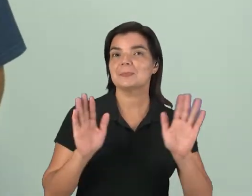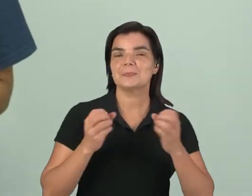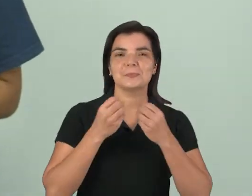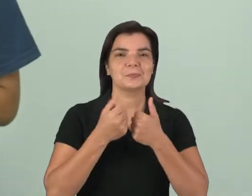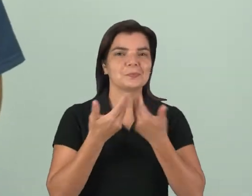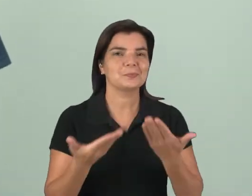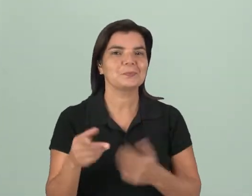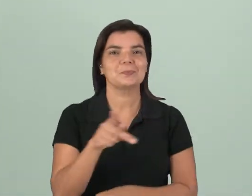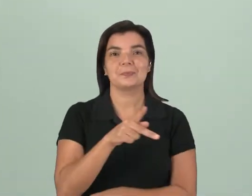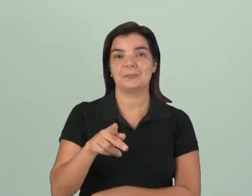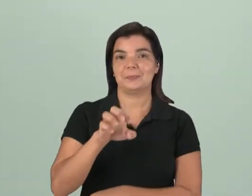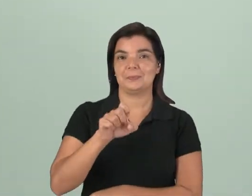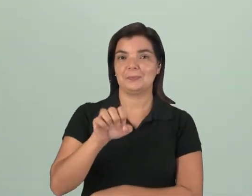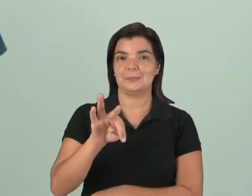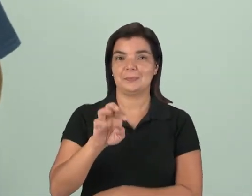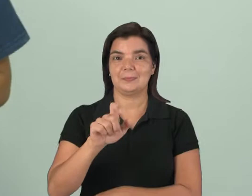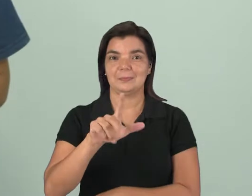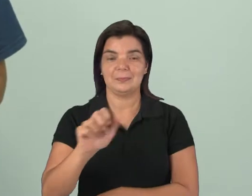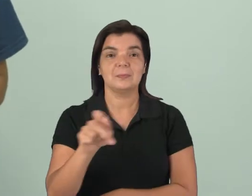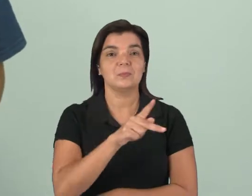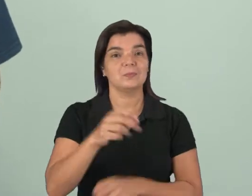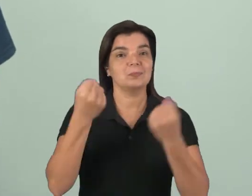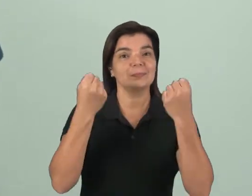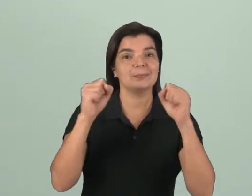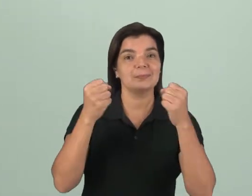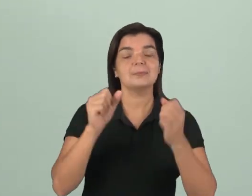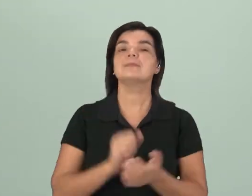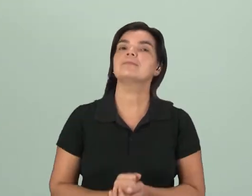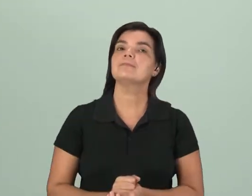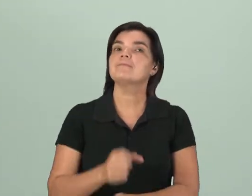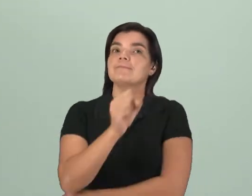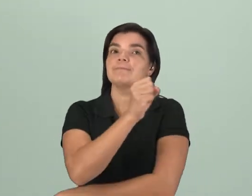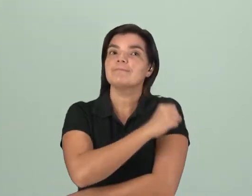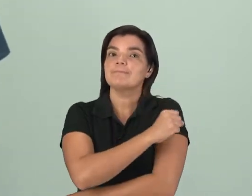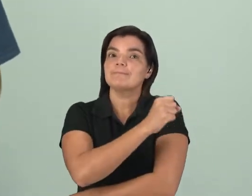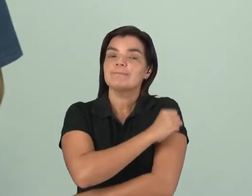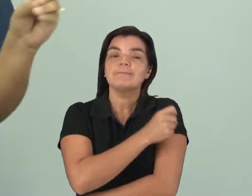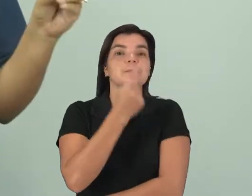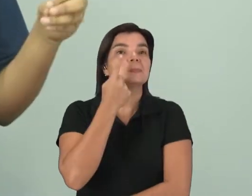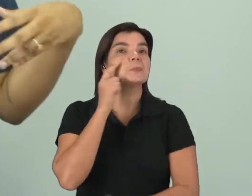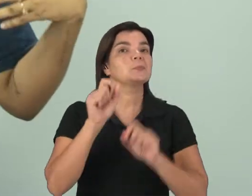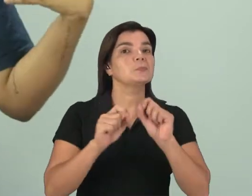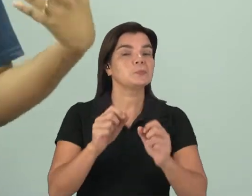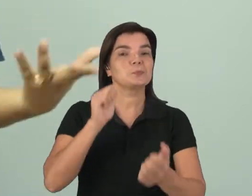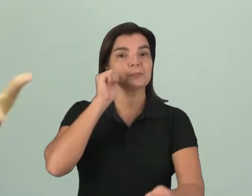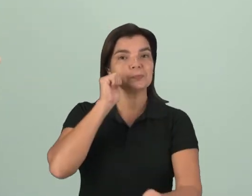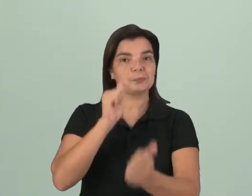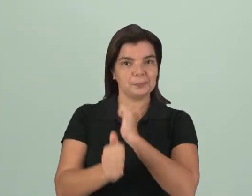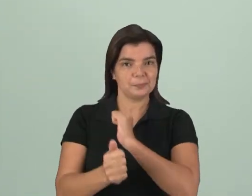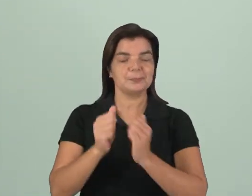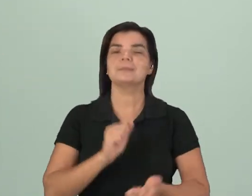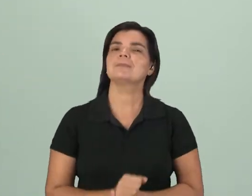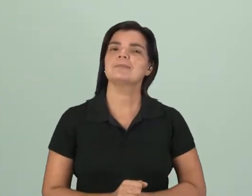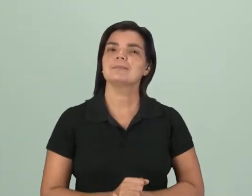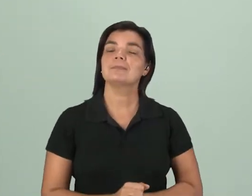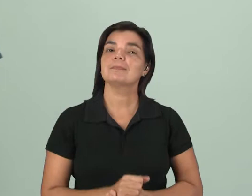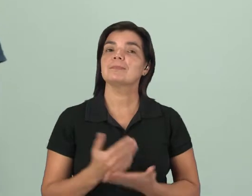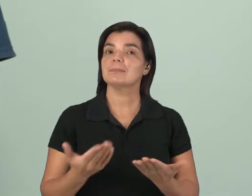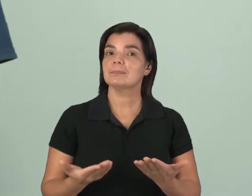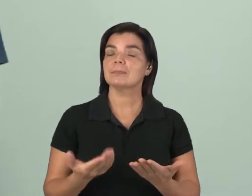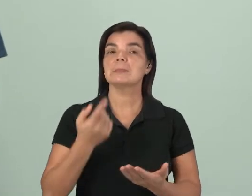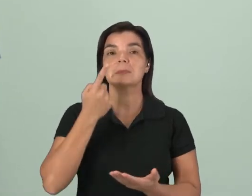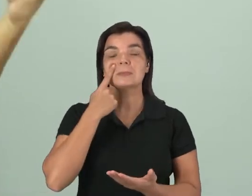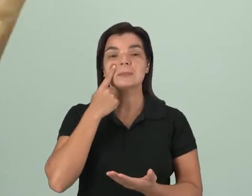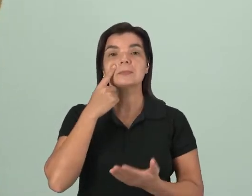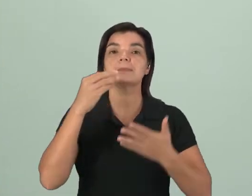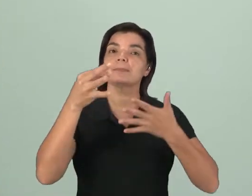Olá, tudo bem? Meu nome é Estela, sou professora de Educação Física e pro oitavo ano a gente vai ver um pouquinho sobre os esportes, né? Só que a